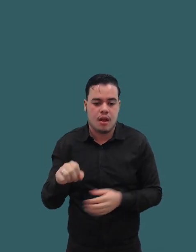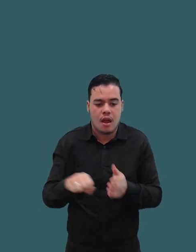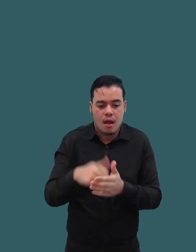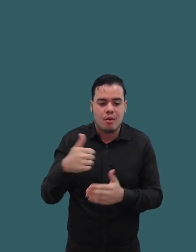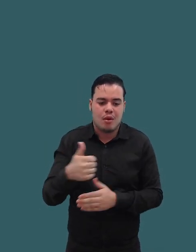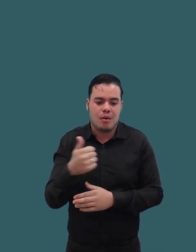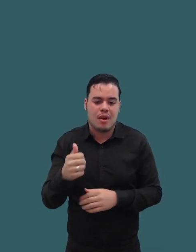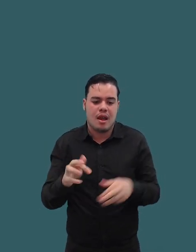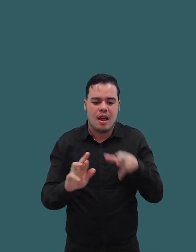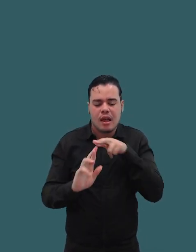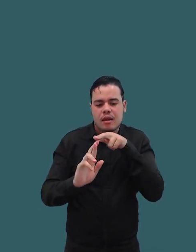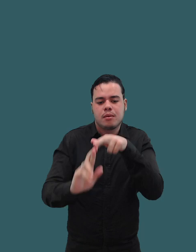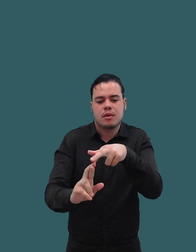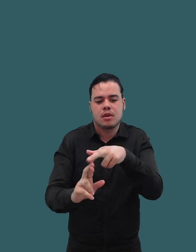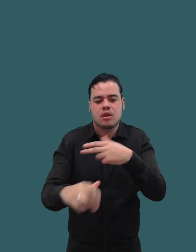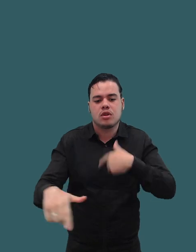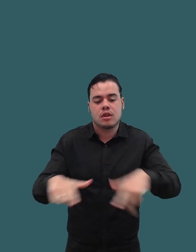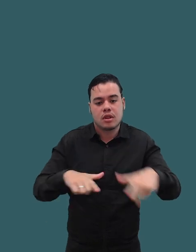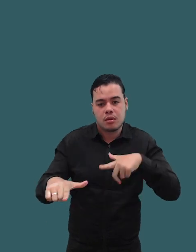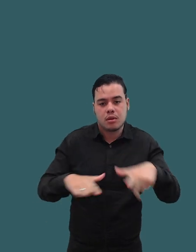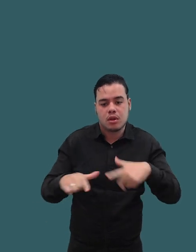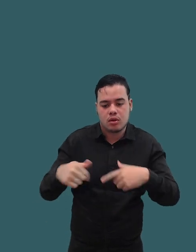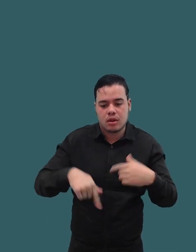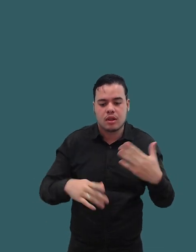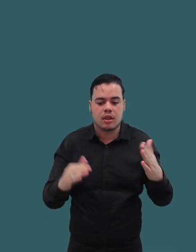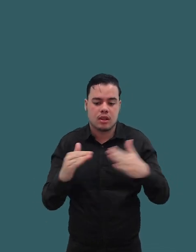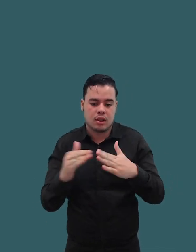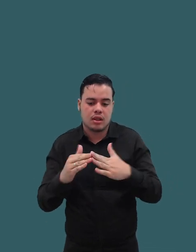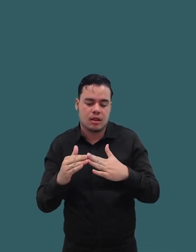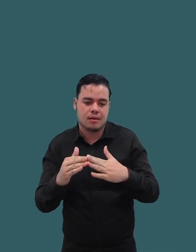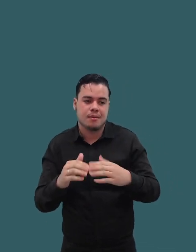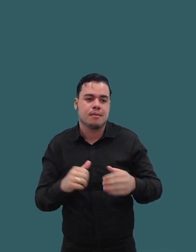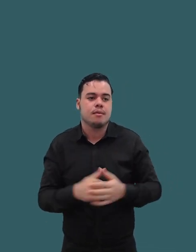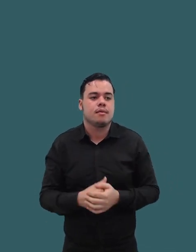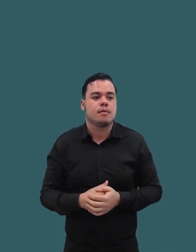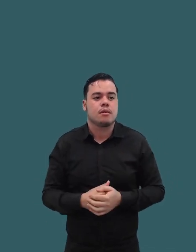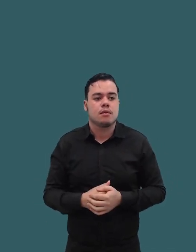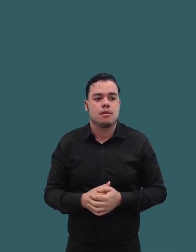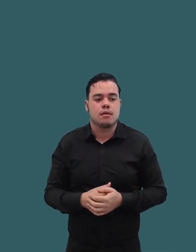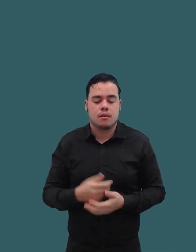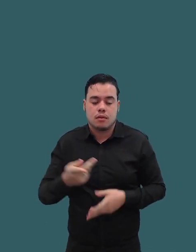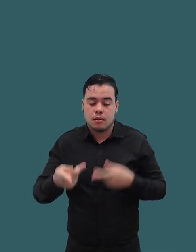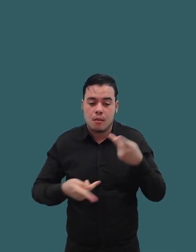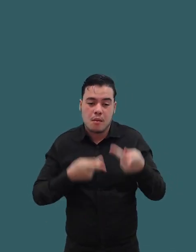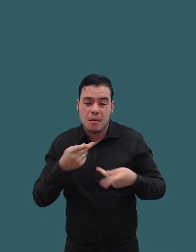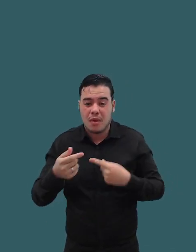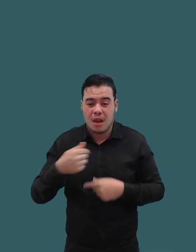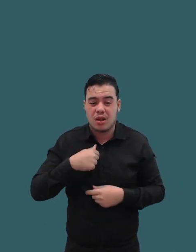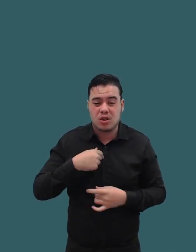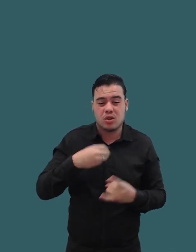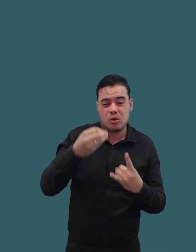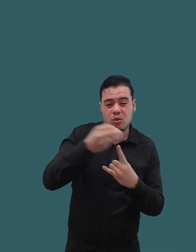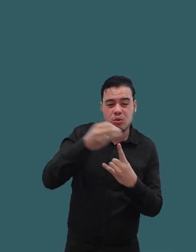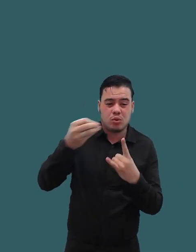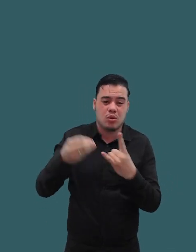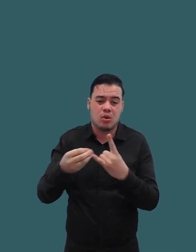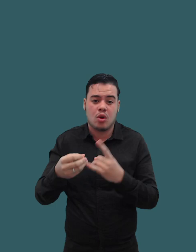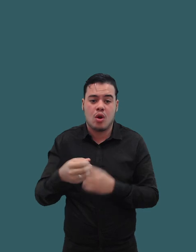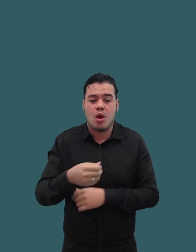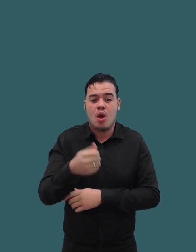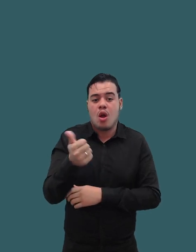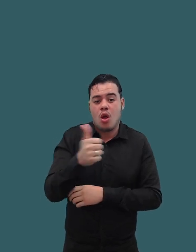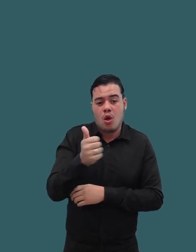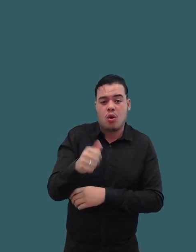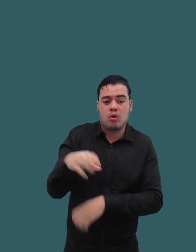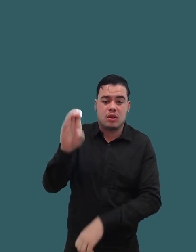dos trabalhadores e trabalhadoras dessa casa. Dizer que a gente, enquanto Fiocruz, está em 11 estados